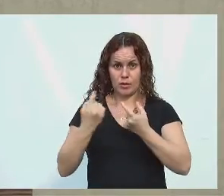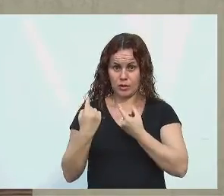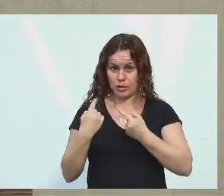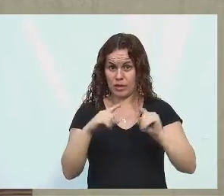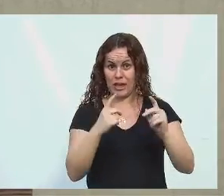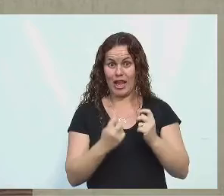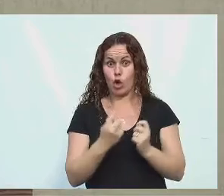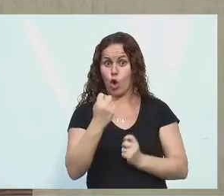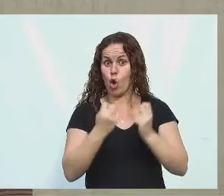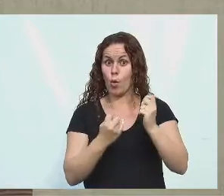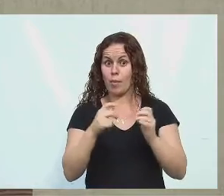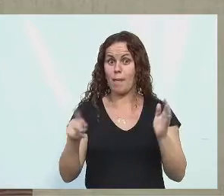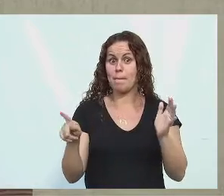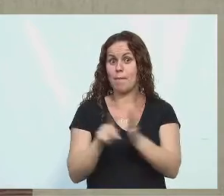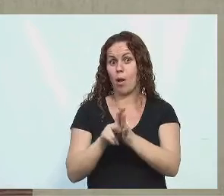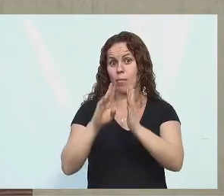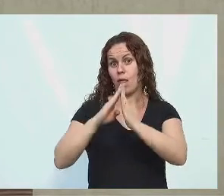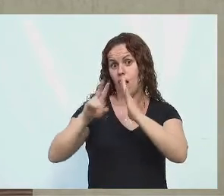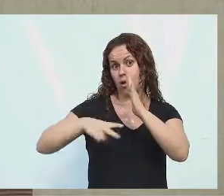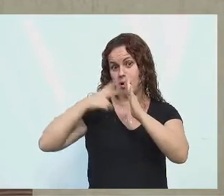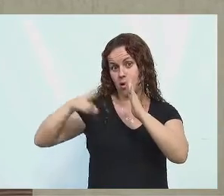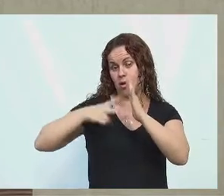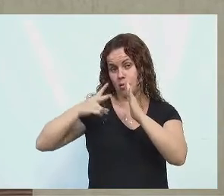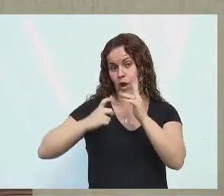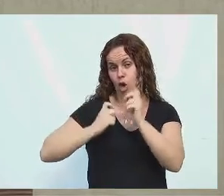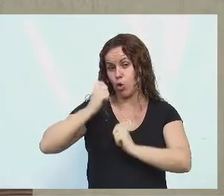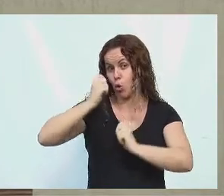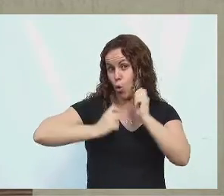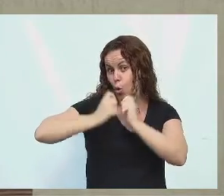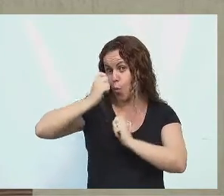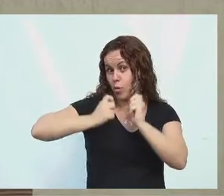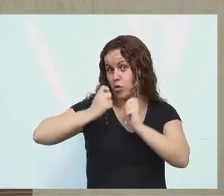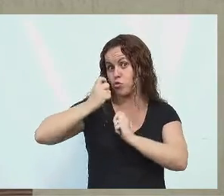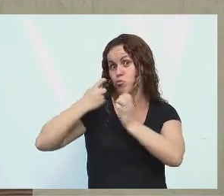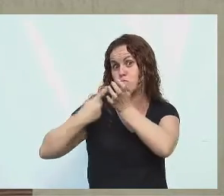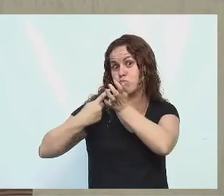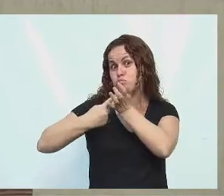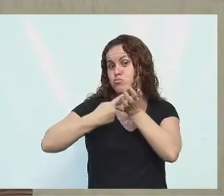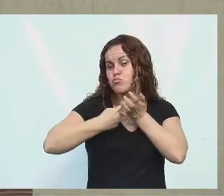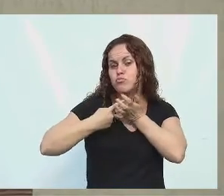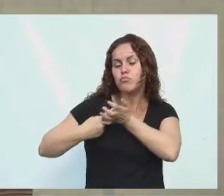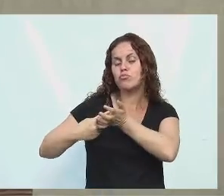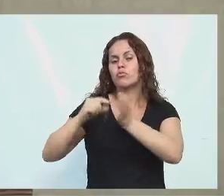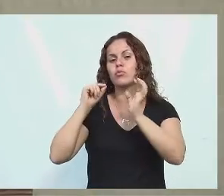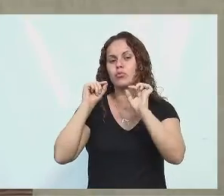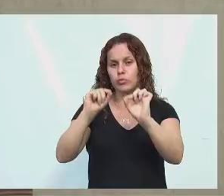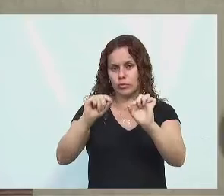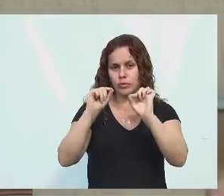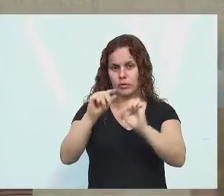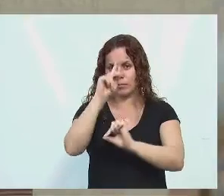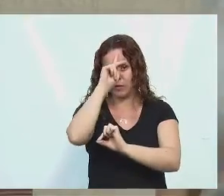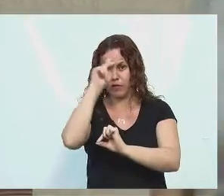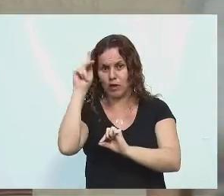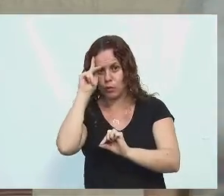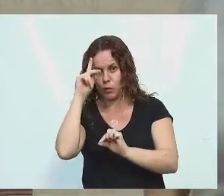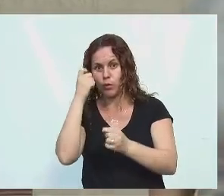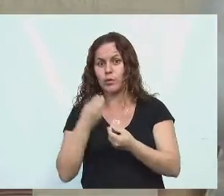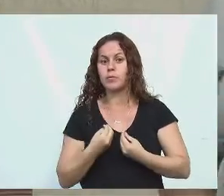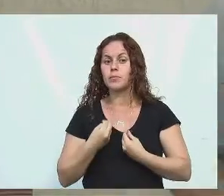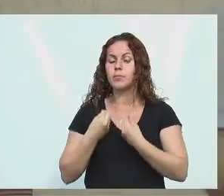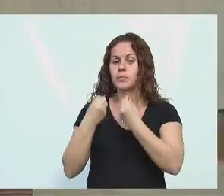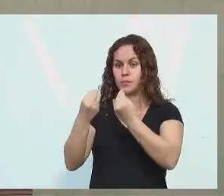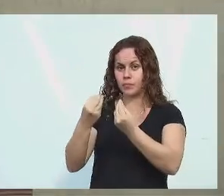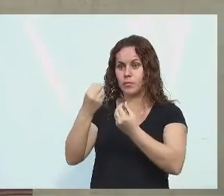da Câmara. A Câmara que chegou a um acordo com o Executivo para poder que fosse doada a patrulha